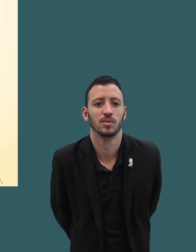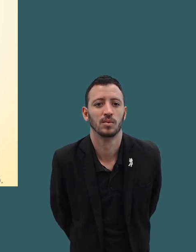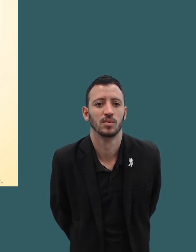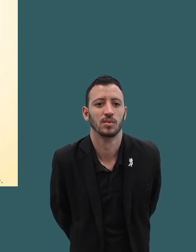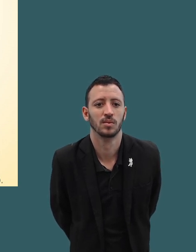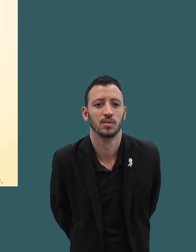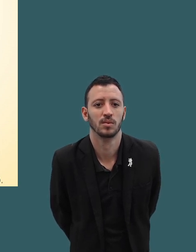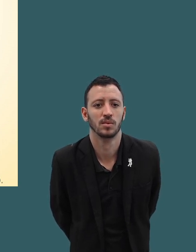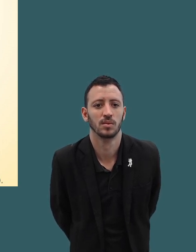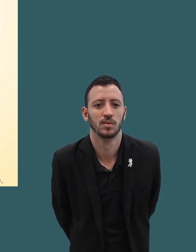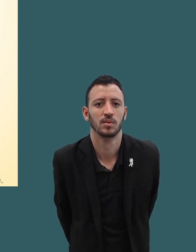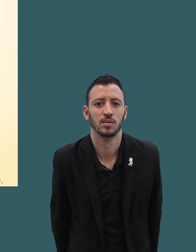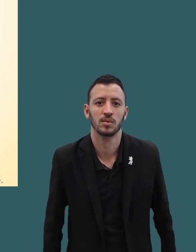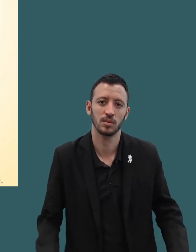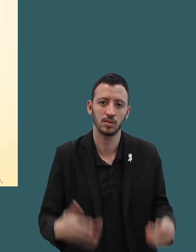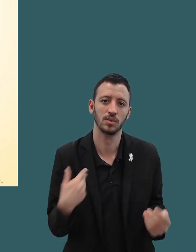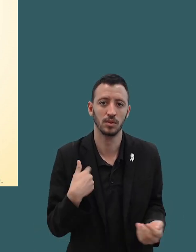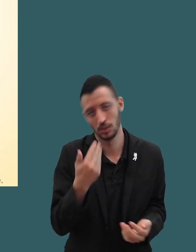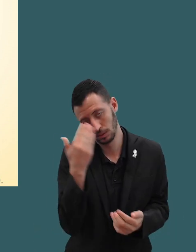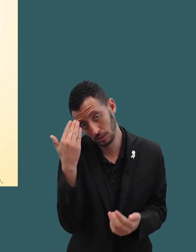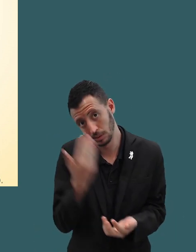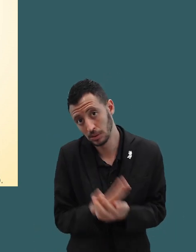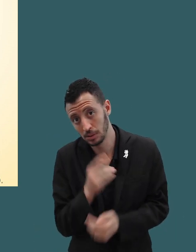Então, eu estou convencida, gente, que